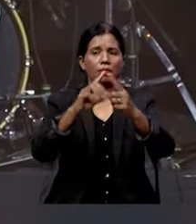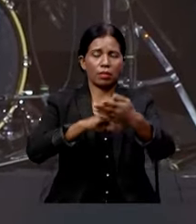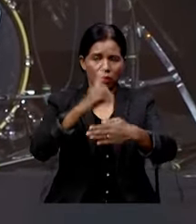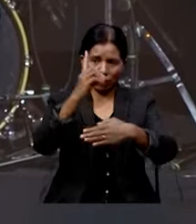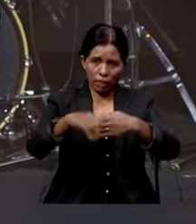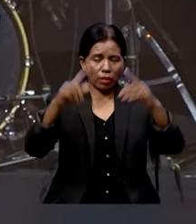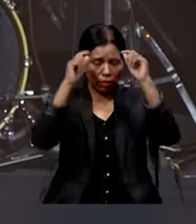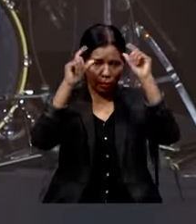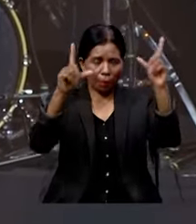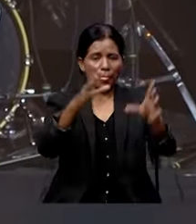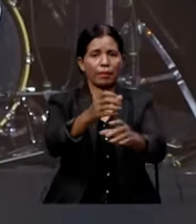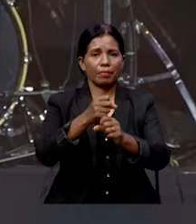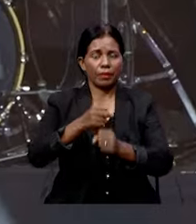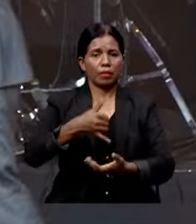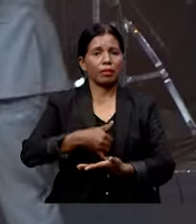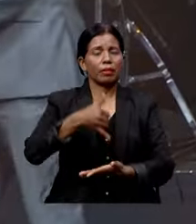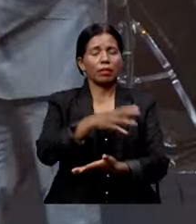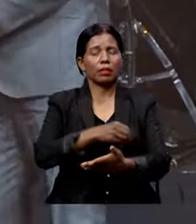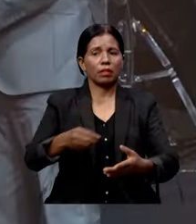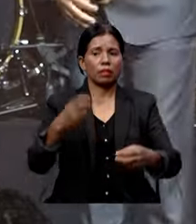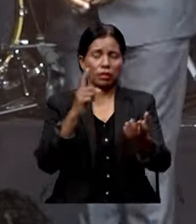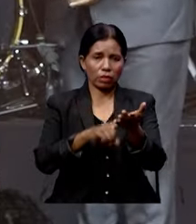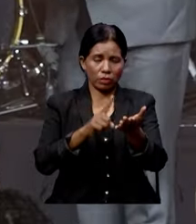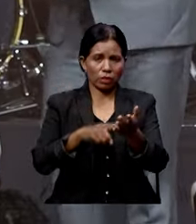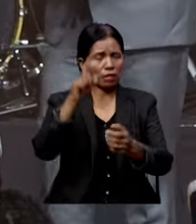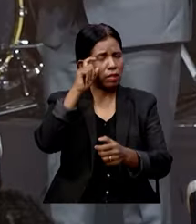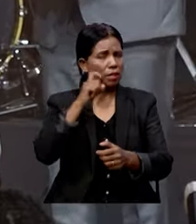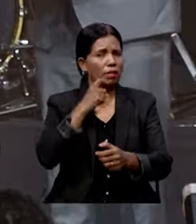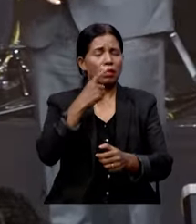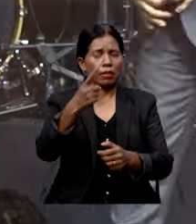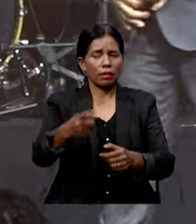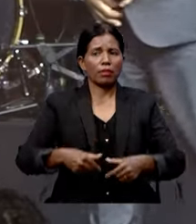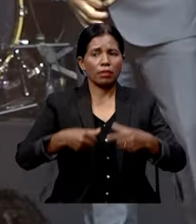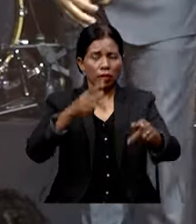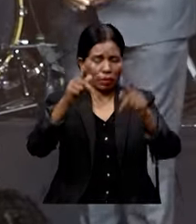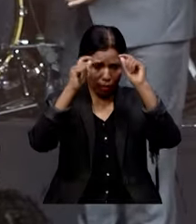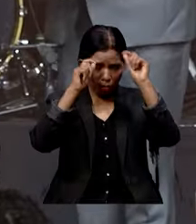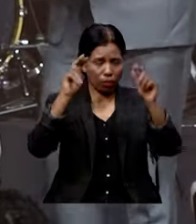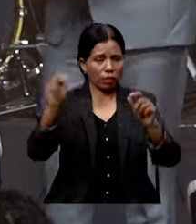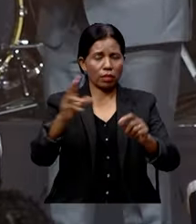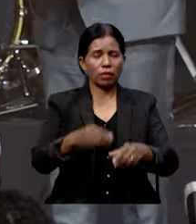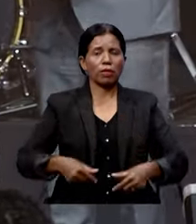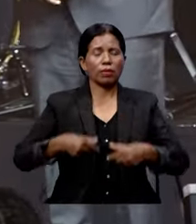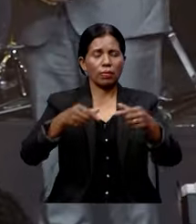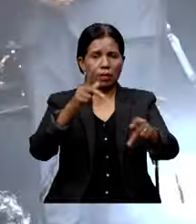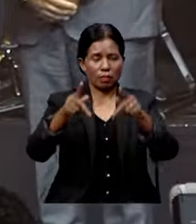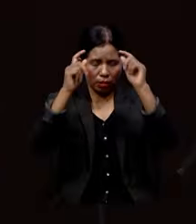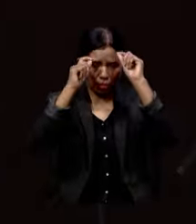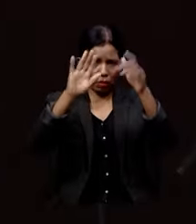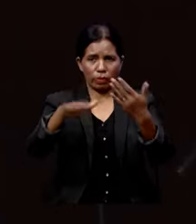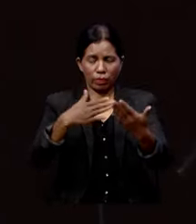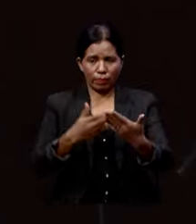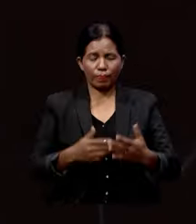Timor-Lestenian. A foi simo condecoração, li Rusi discurso Xanana Guzmán hateten, prêmio ne, povo Timor-Nian, no sei de dica para o povo Timor-Leste.